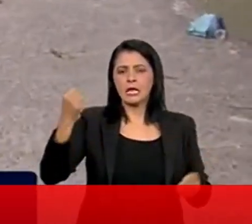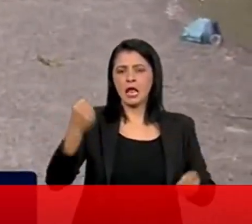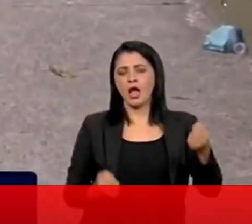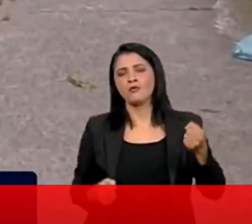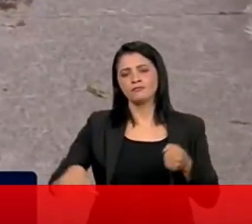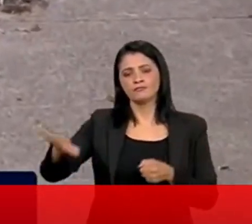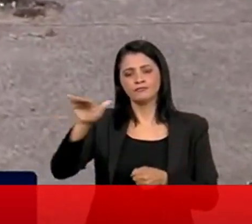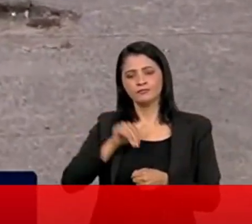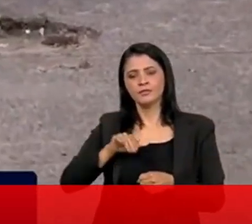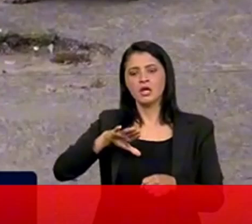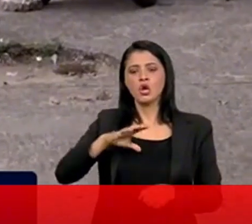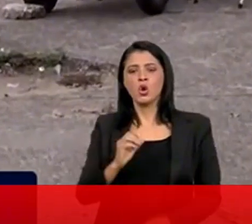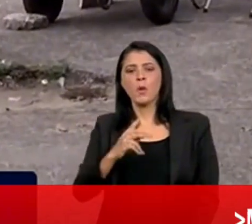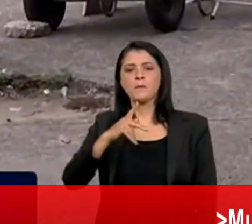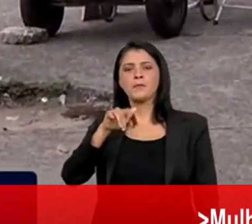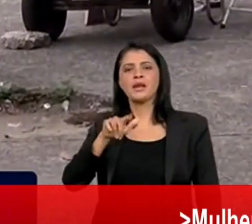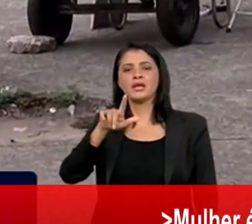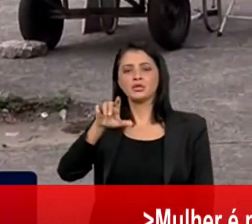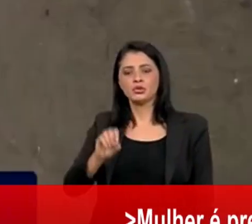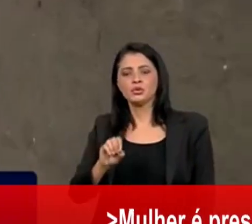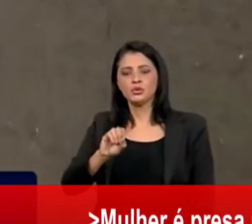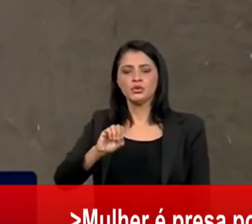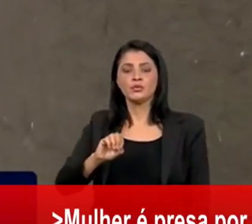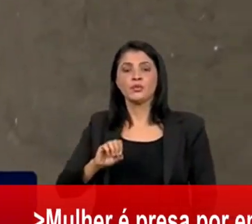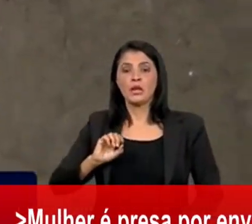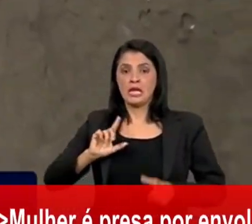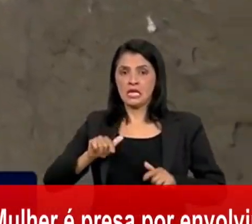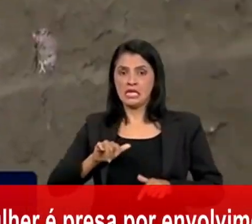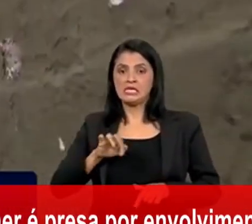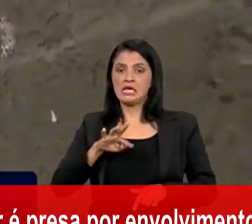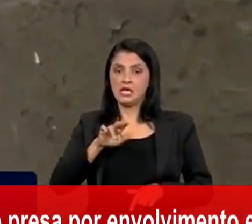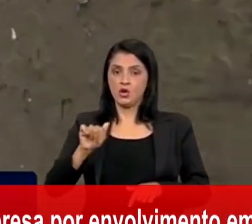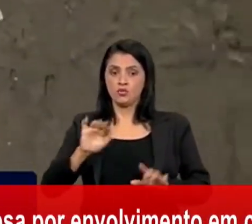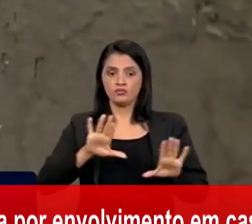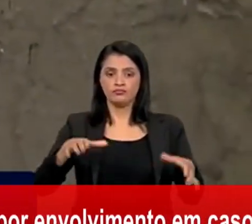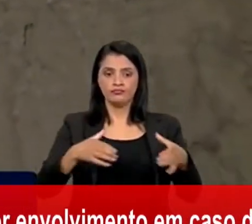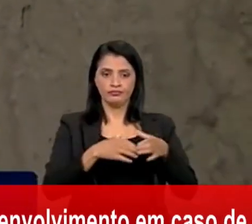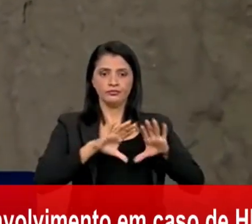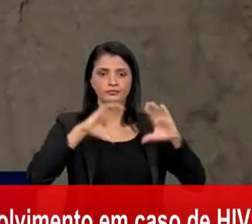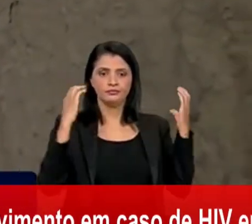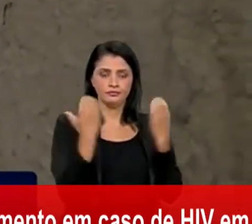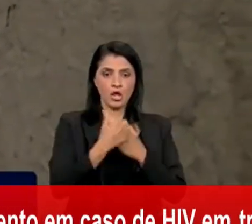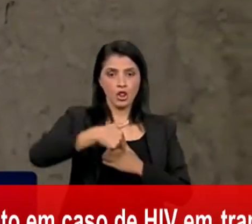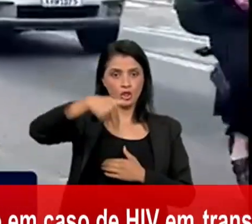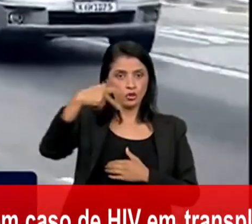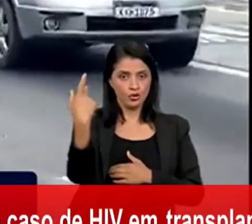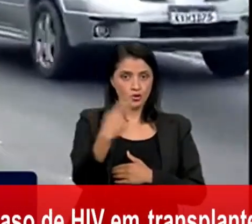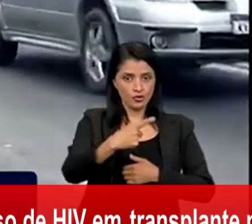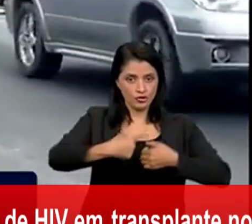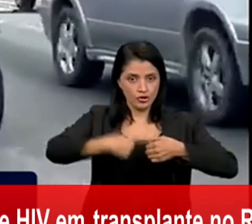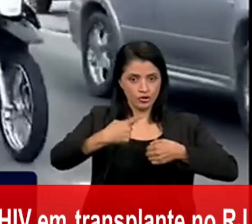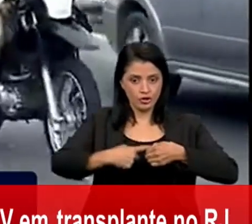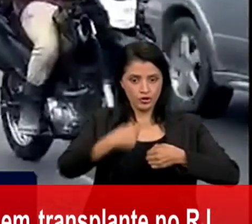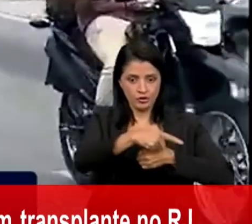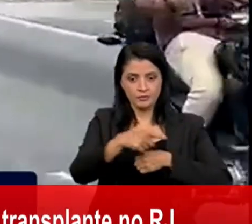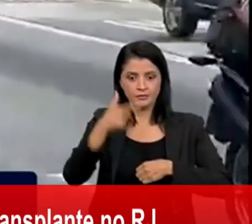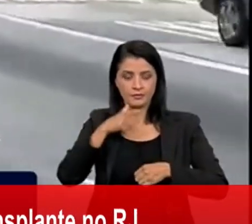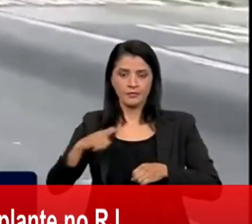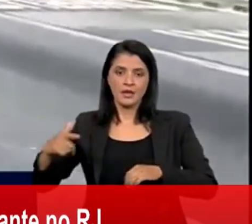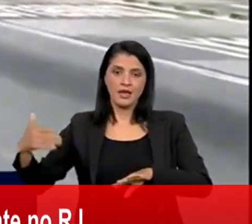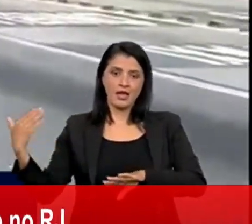frigorífico, aguarda para ser liberado no centro. Era aquele senhor que estava no ônibus, a gente comentou aqui ontem, no ônibus ele